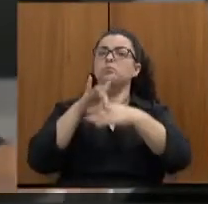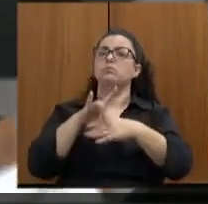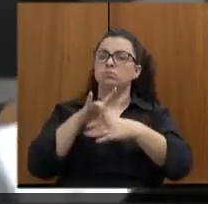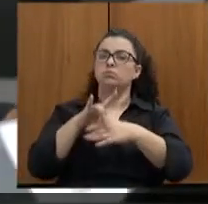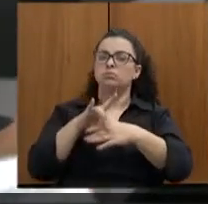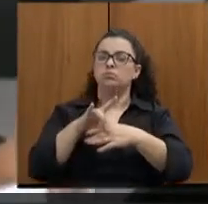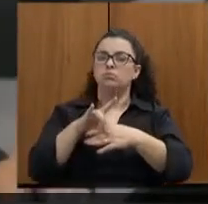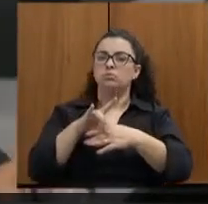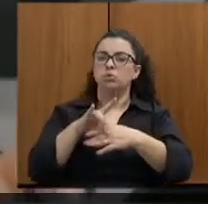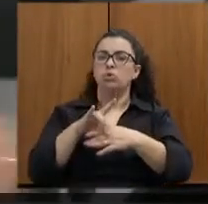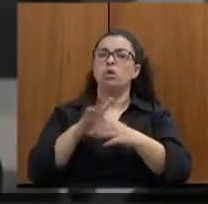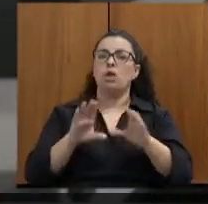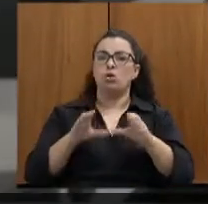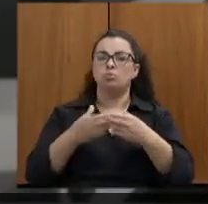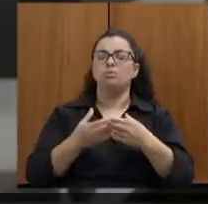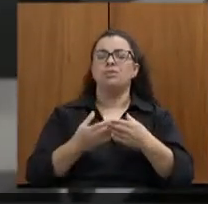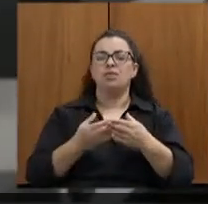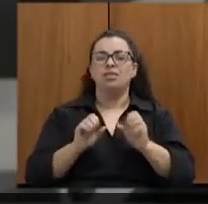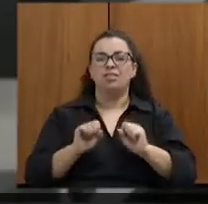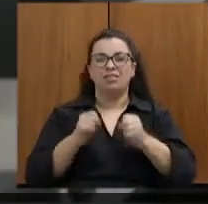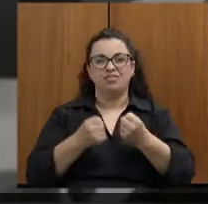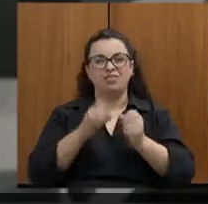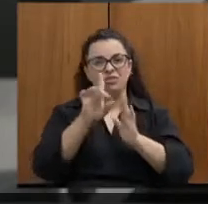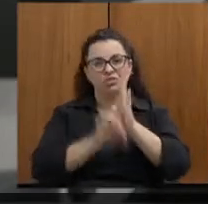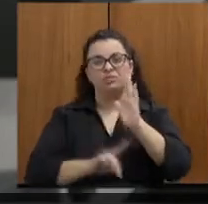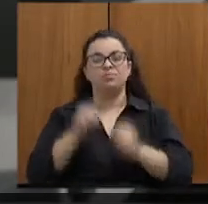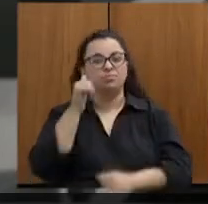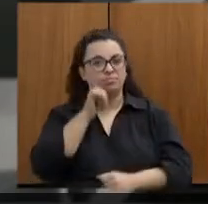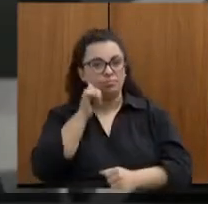Comissão em Defesa dos Direitos da Mulher. Dizer que,